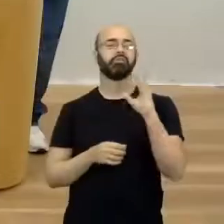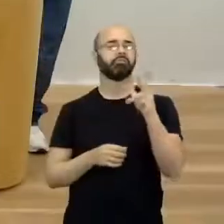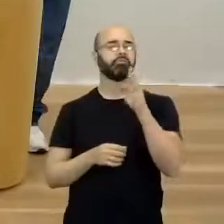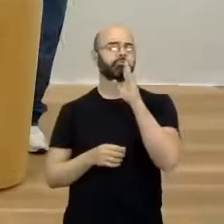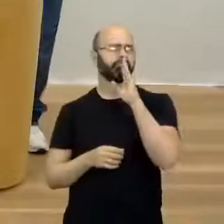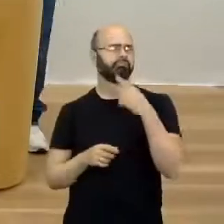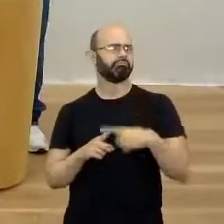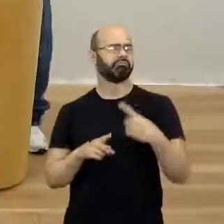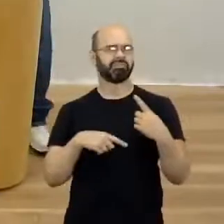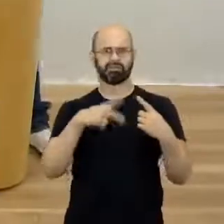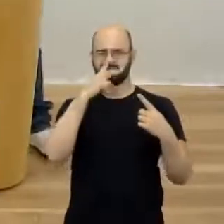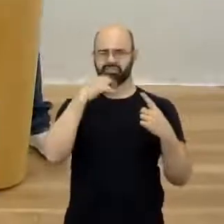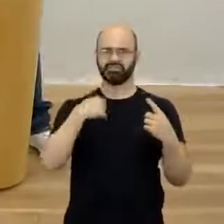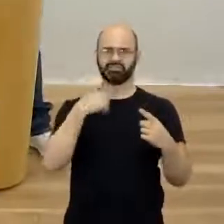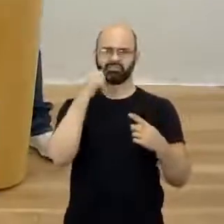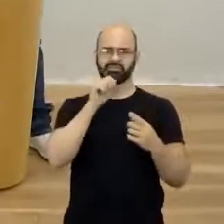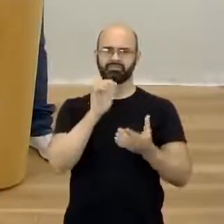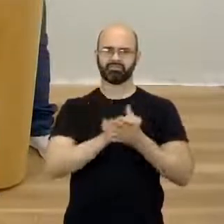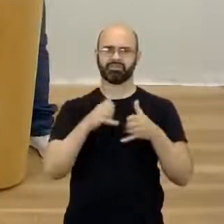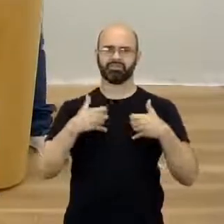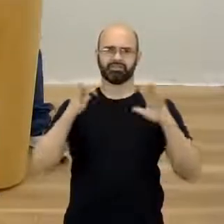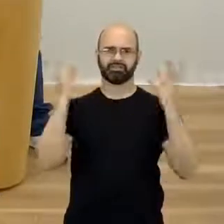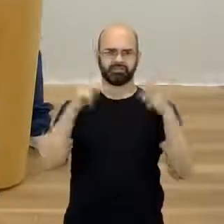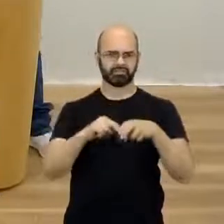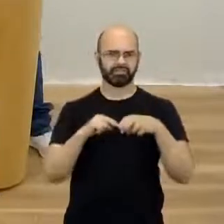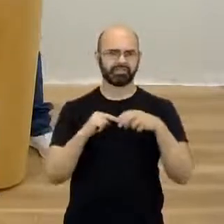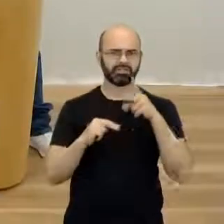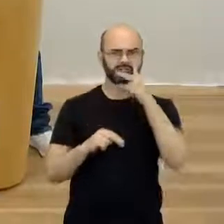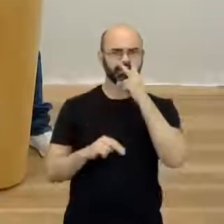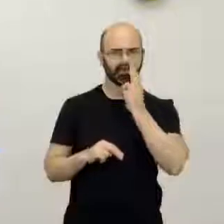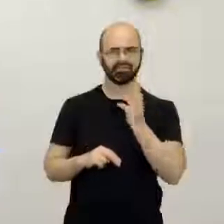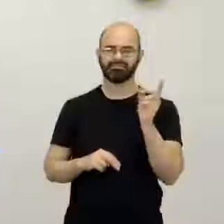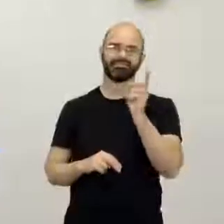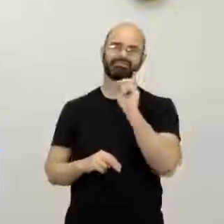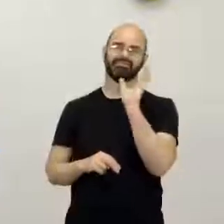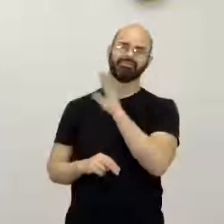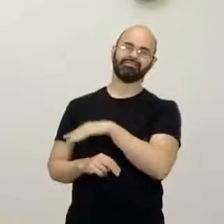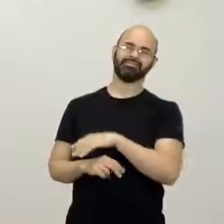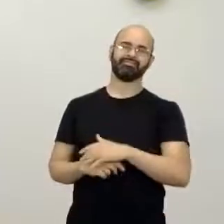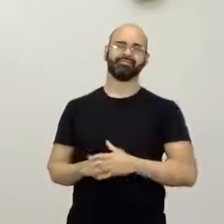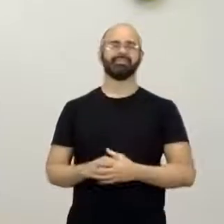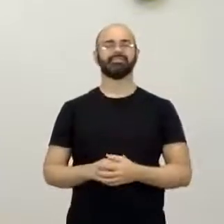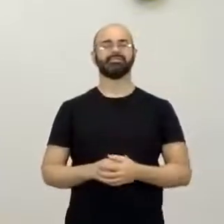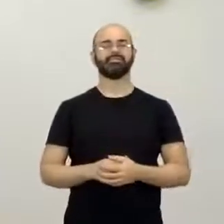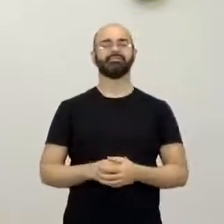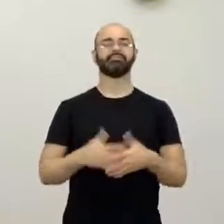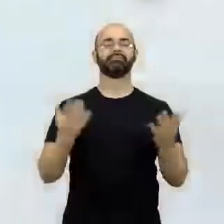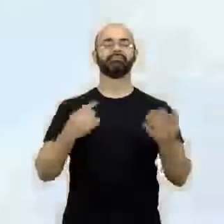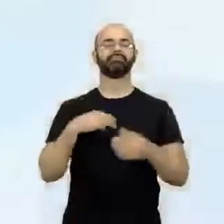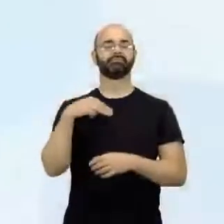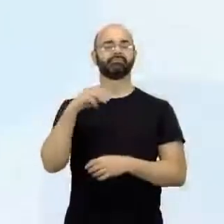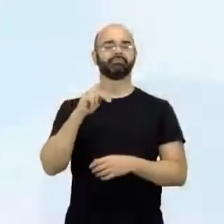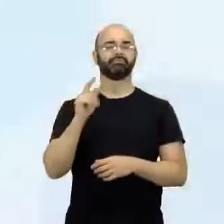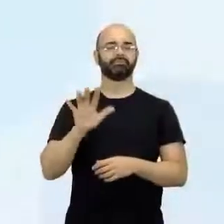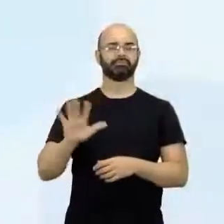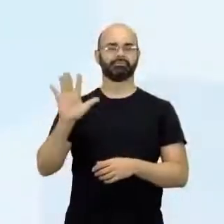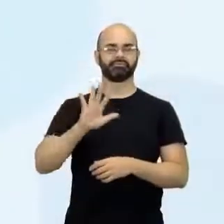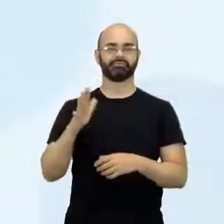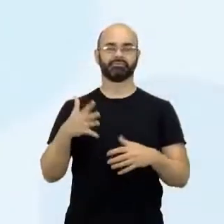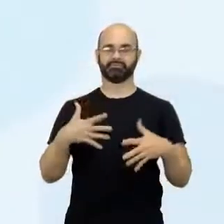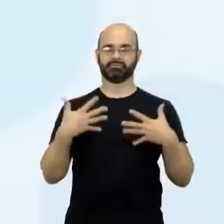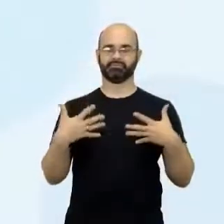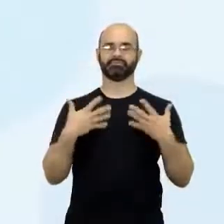causa do aniversário da minha esposa? Não foi não. Então tá bom, vamos lá então. Então vamos lá pro mapa aí para animar vocês aí, falando aí